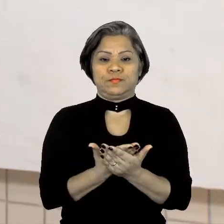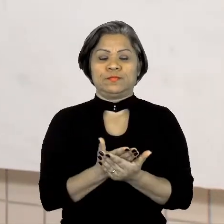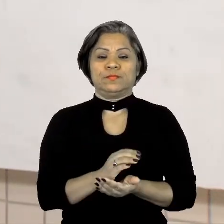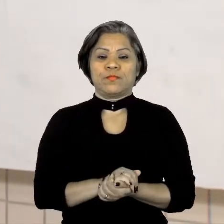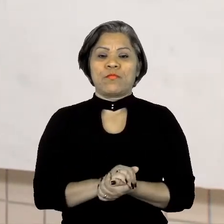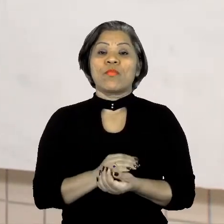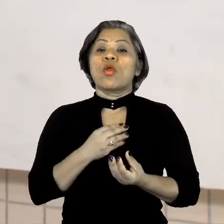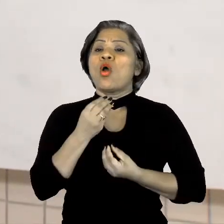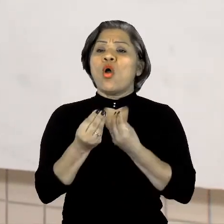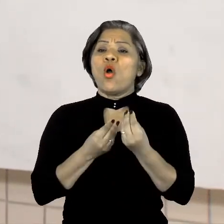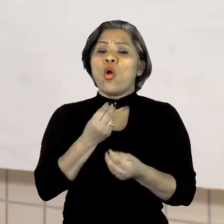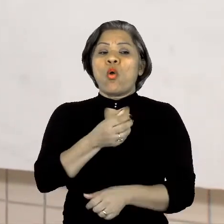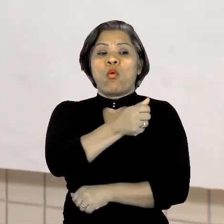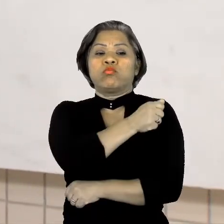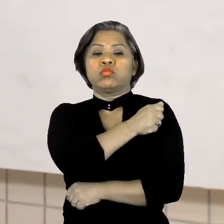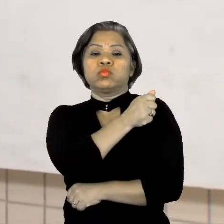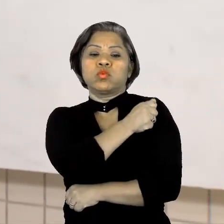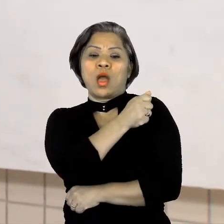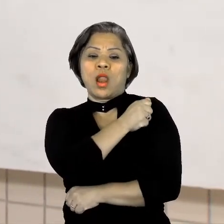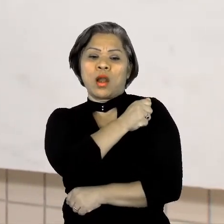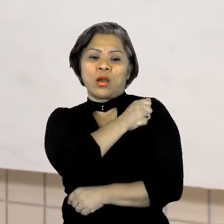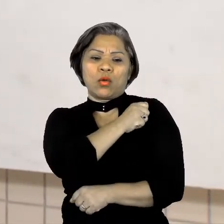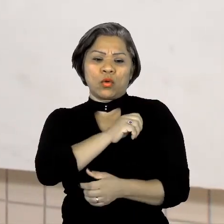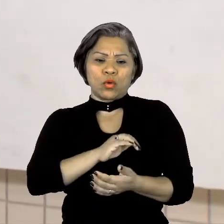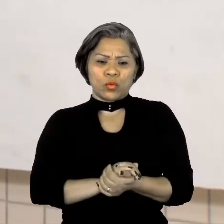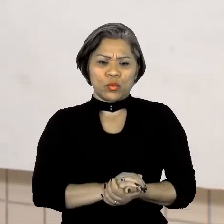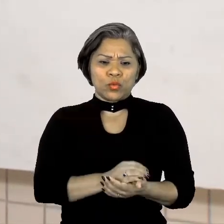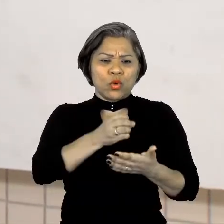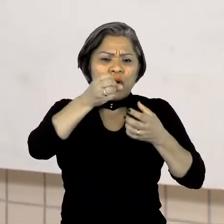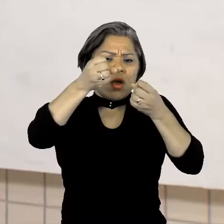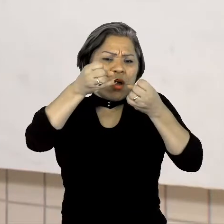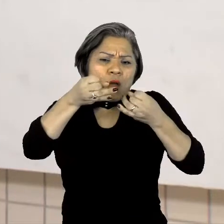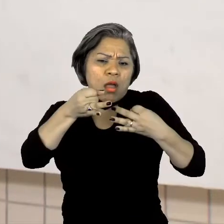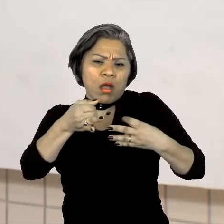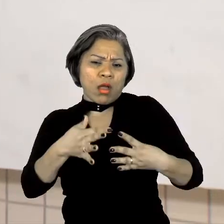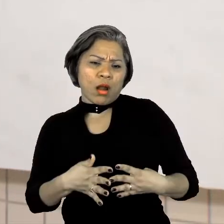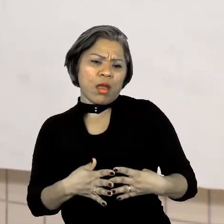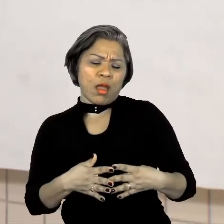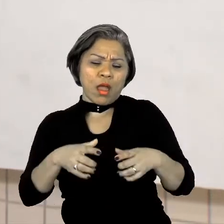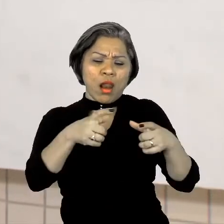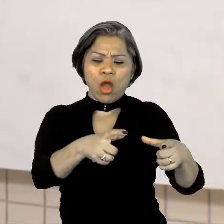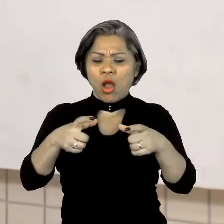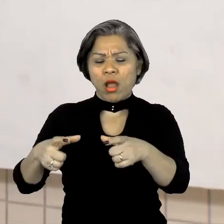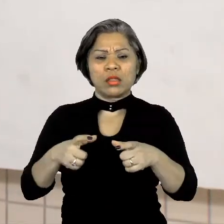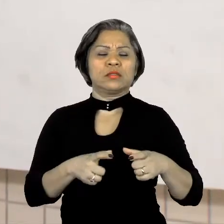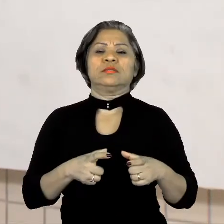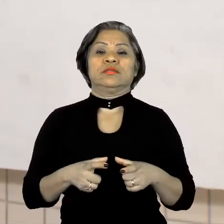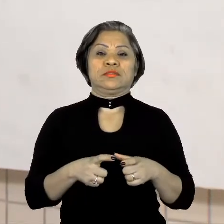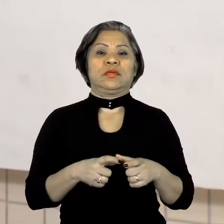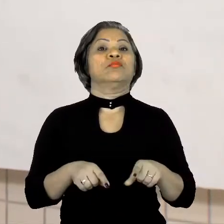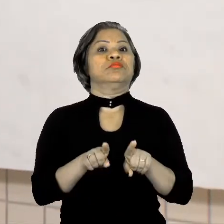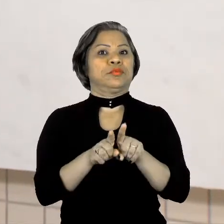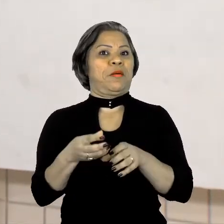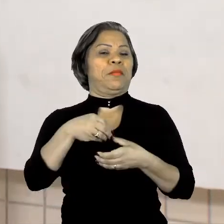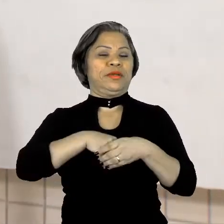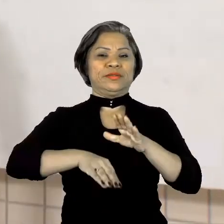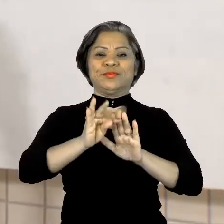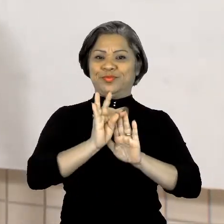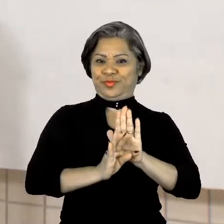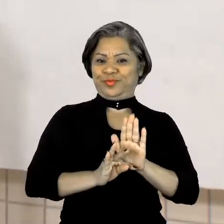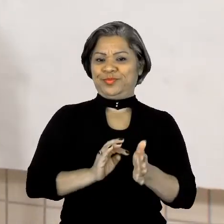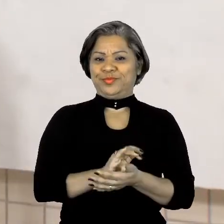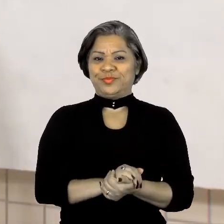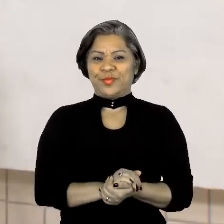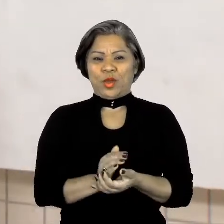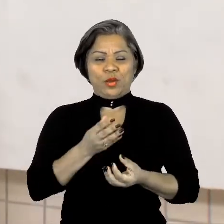a localização do zoológico? Ele fica localizado aonde? Está lá no texto também. Como ele